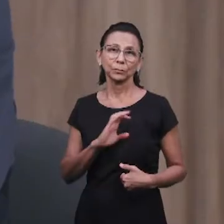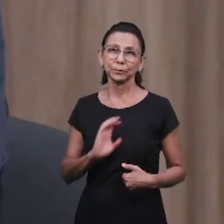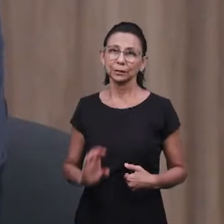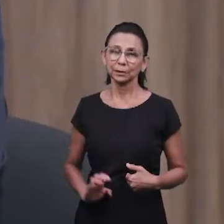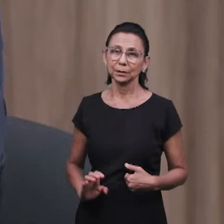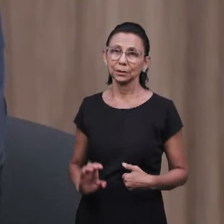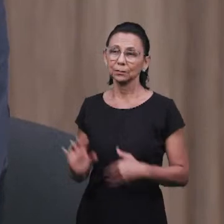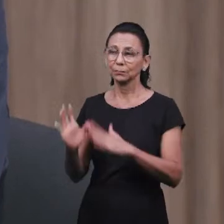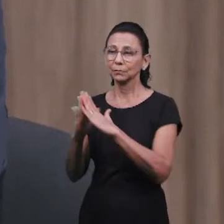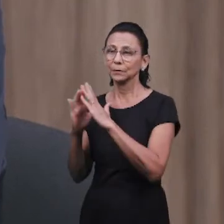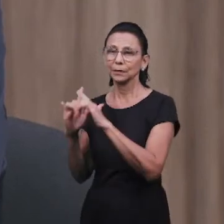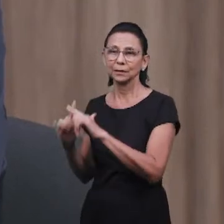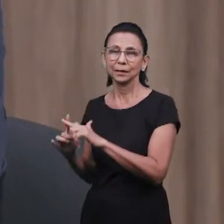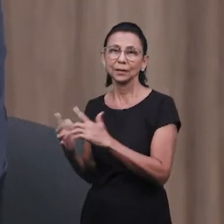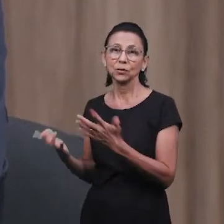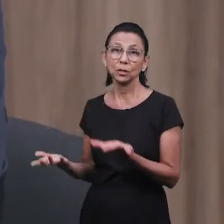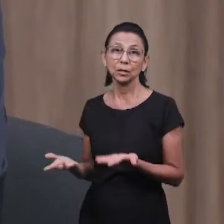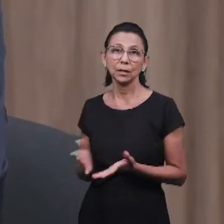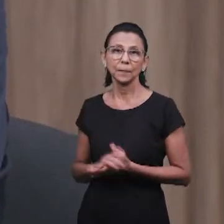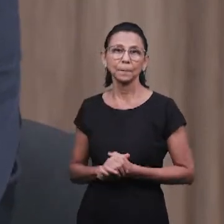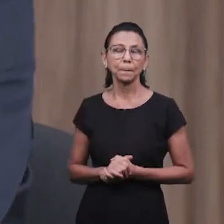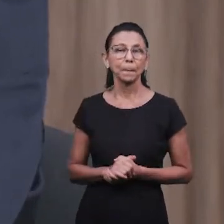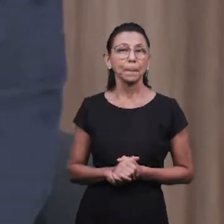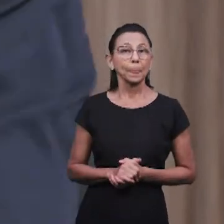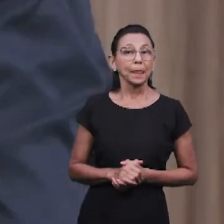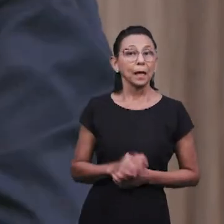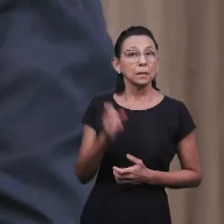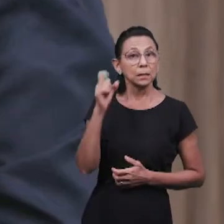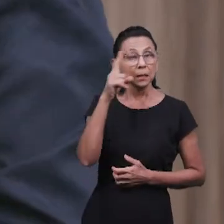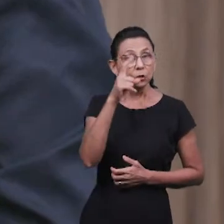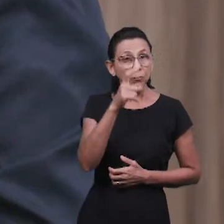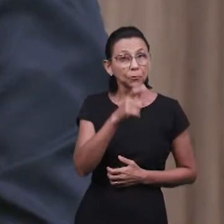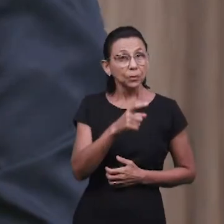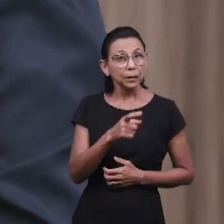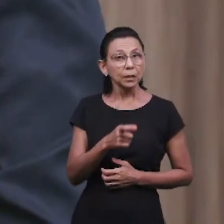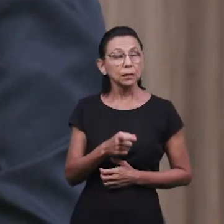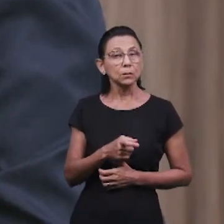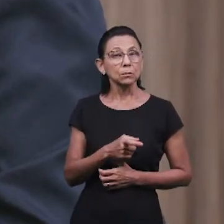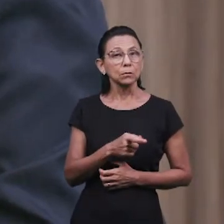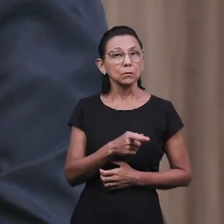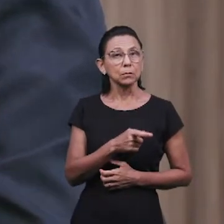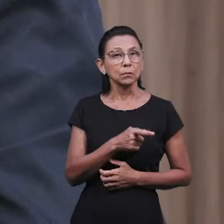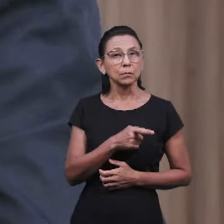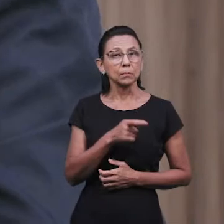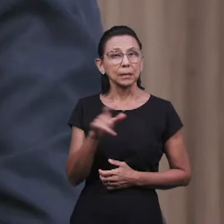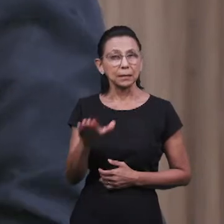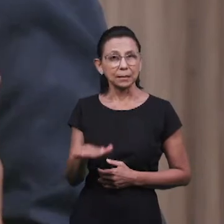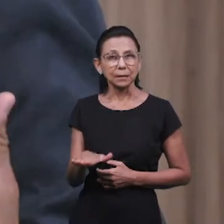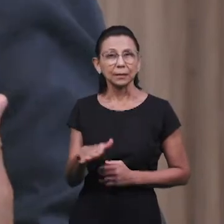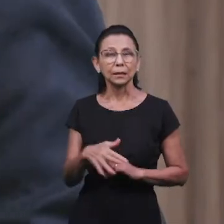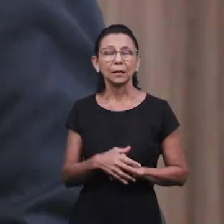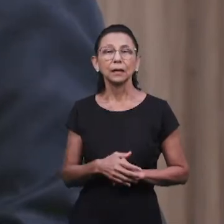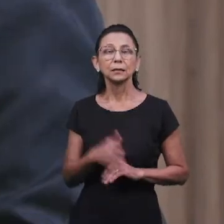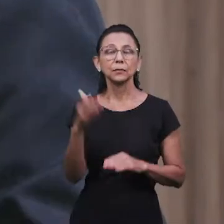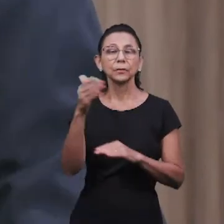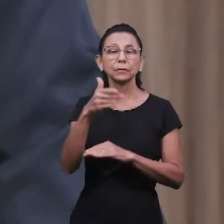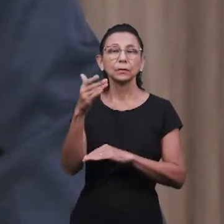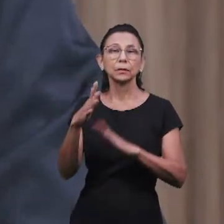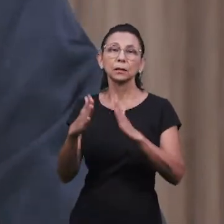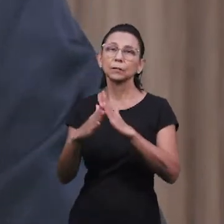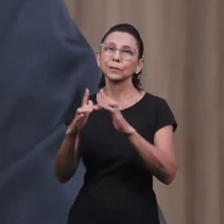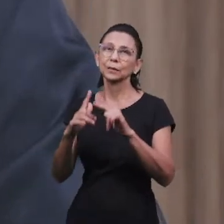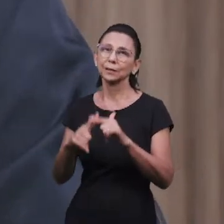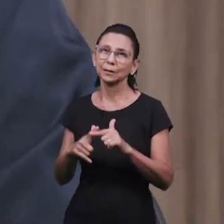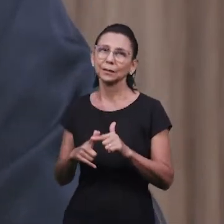Senhor quer salvar também esses, que muitas vezes esses não acham um ambiente para estar confortável, alguém que o receba bem ali, não sei o que,